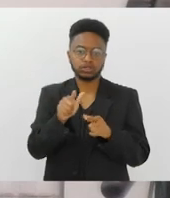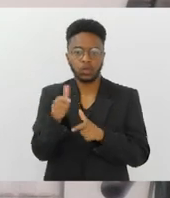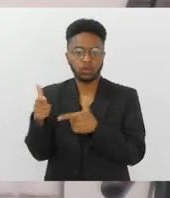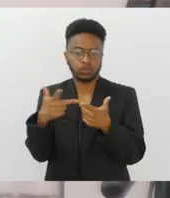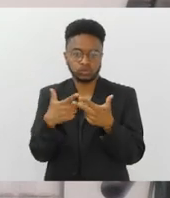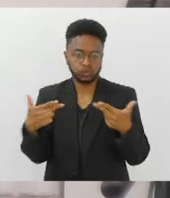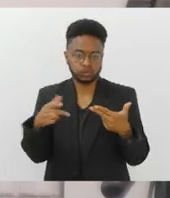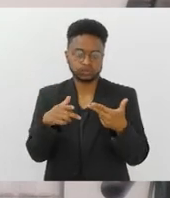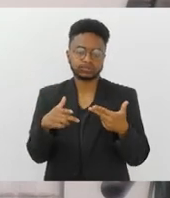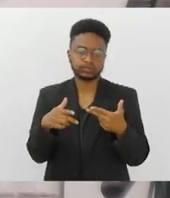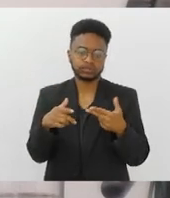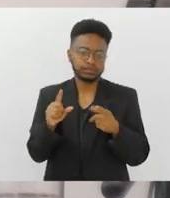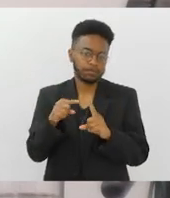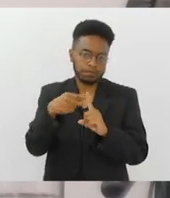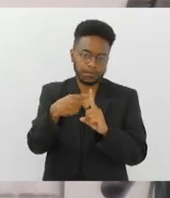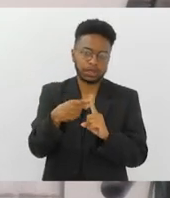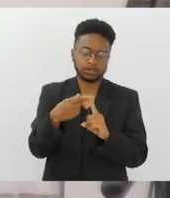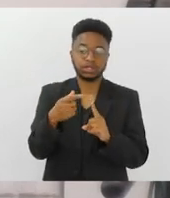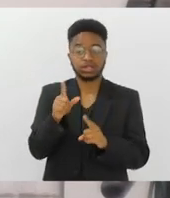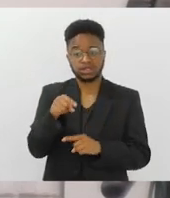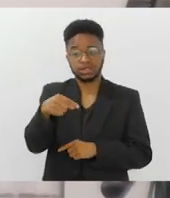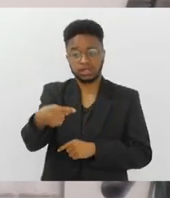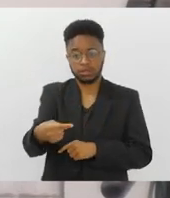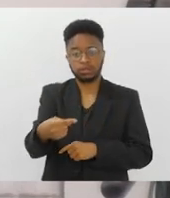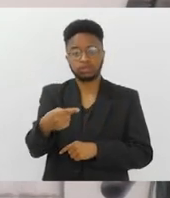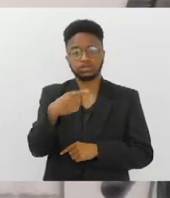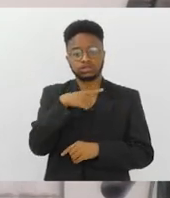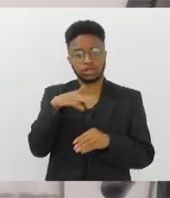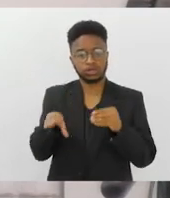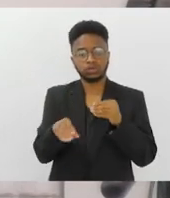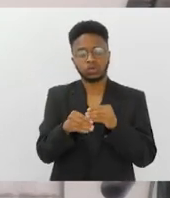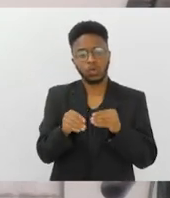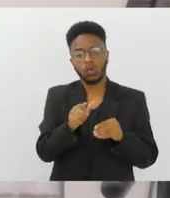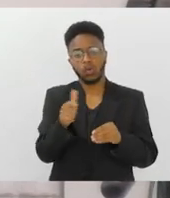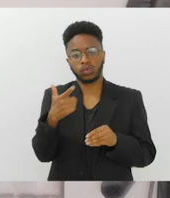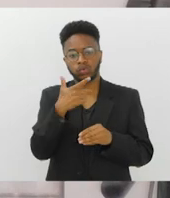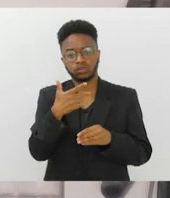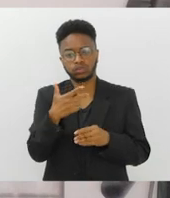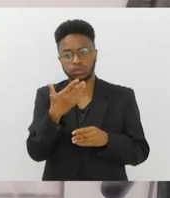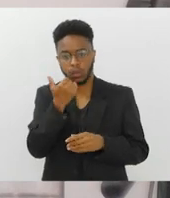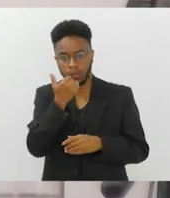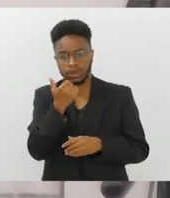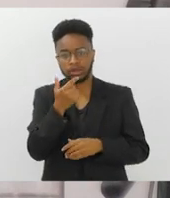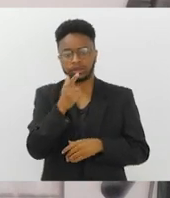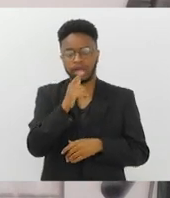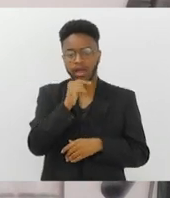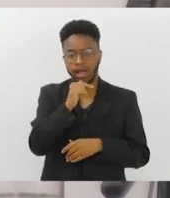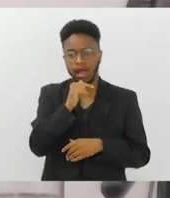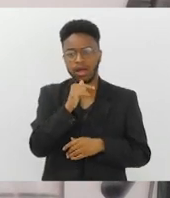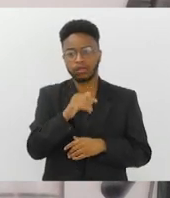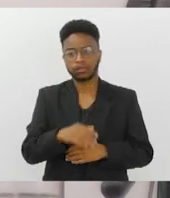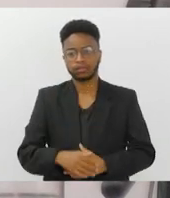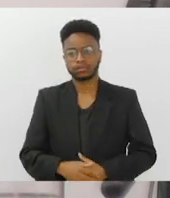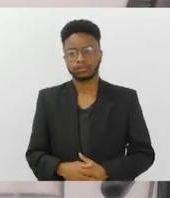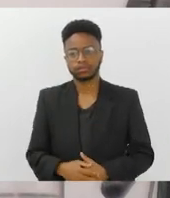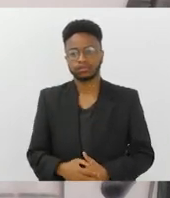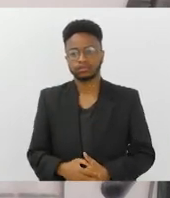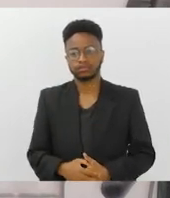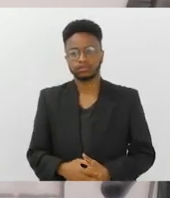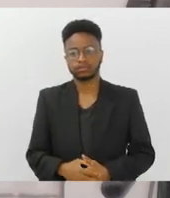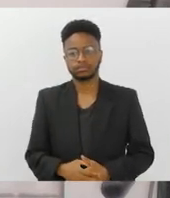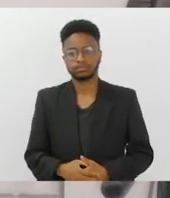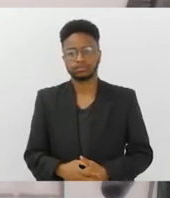depois desse tempo é complementado com alimentos, água. E,